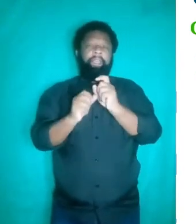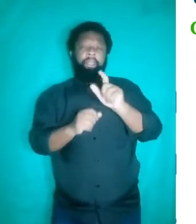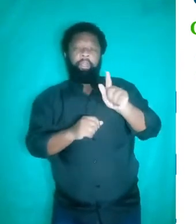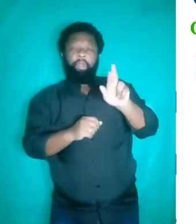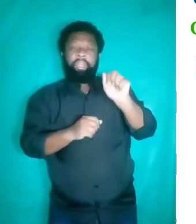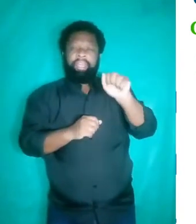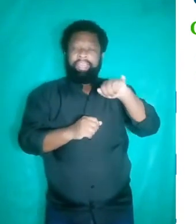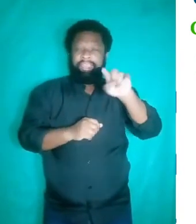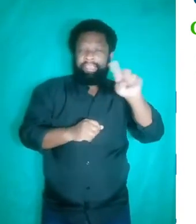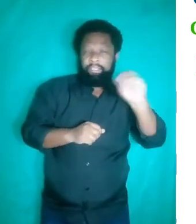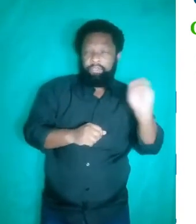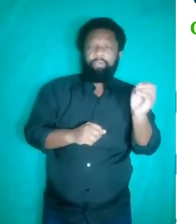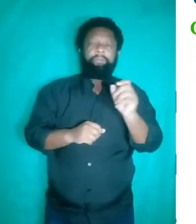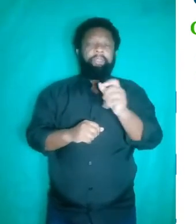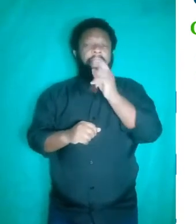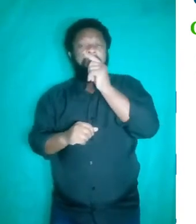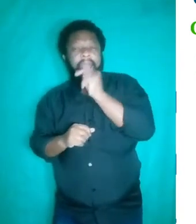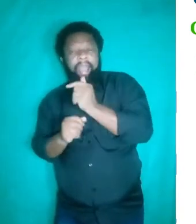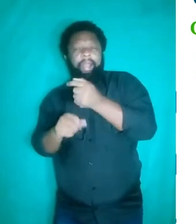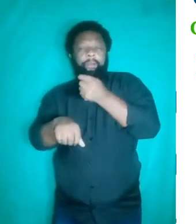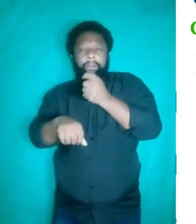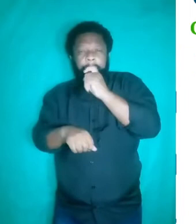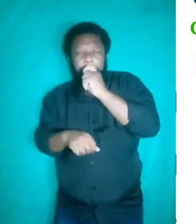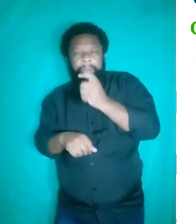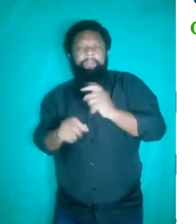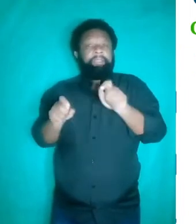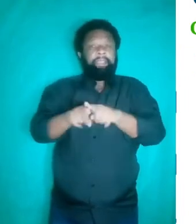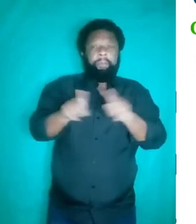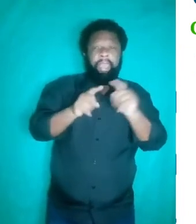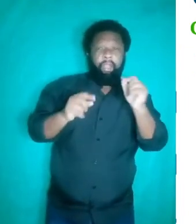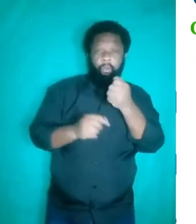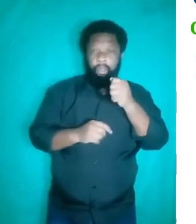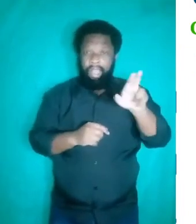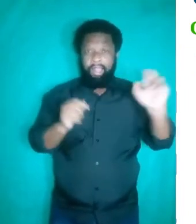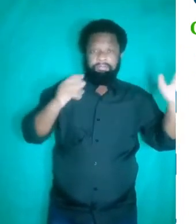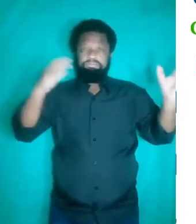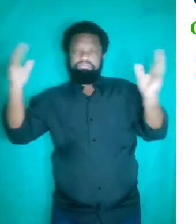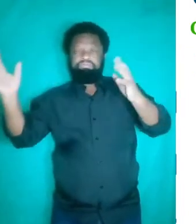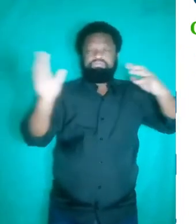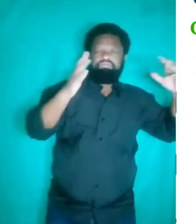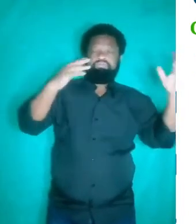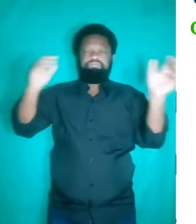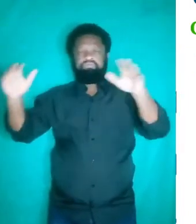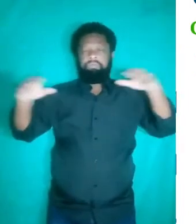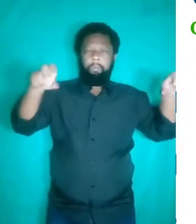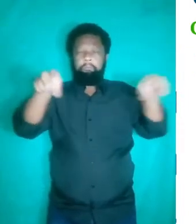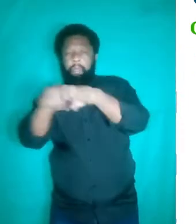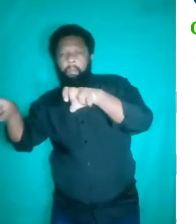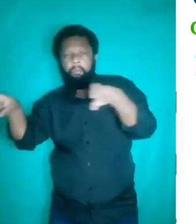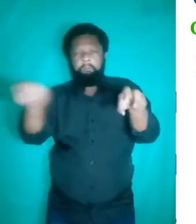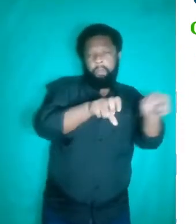gelo, granizo, água quase congelada e muita movimentação através do ar ali entre esses elementos. Então, eles